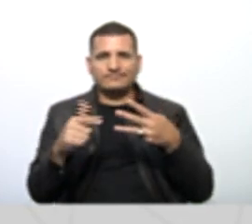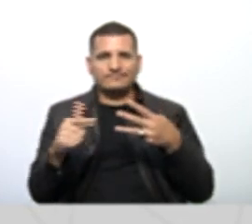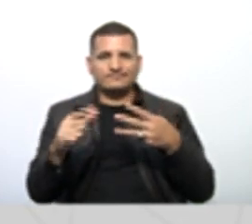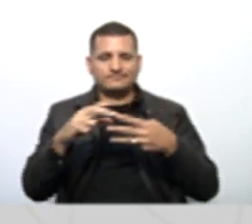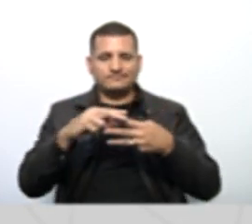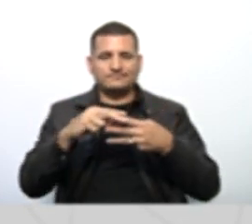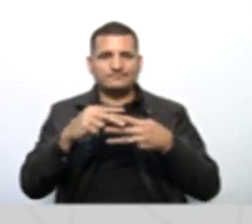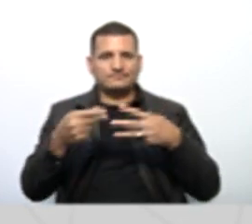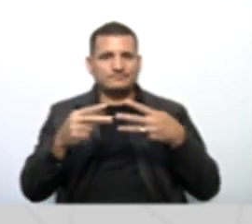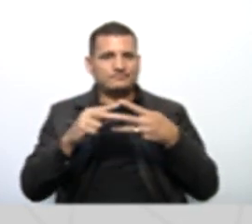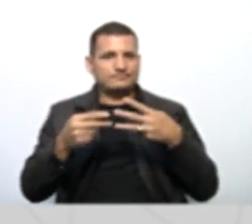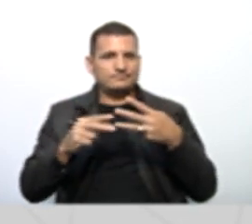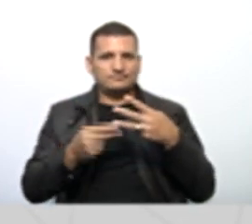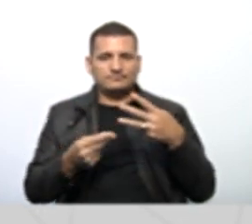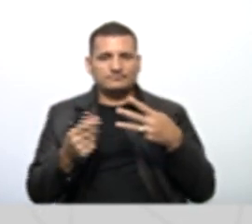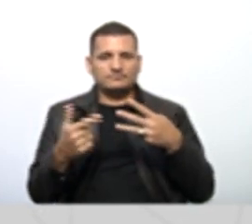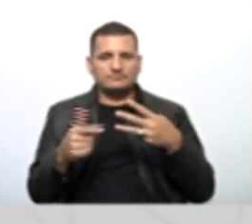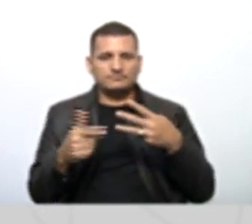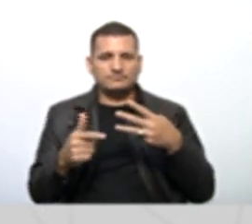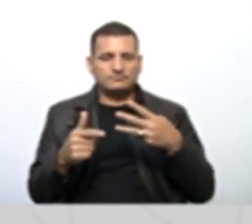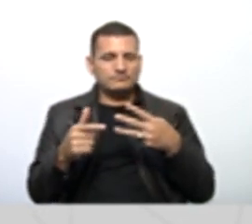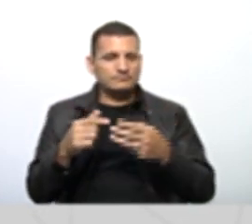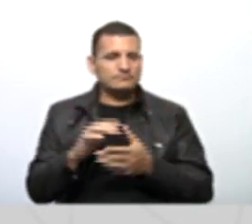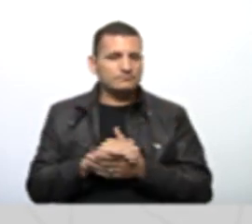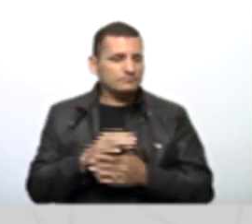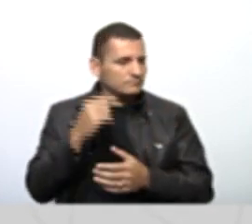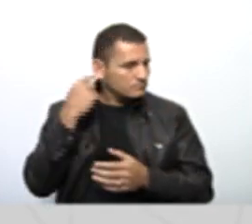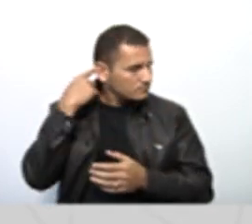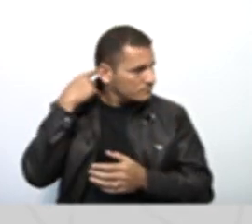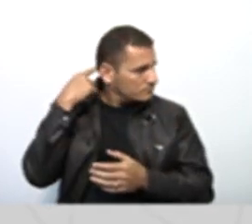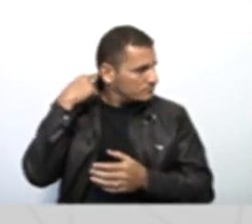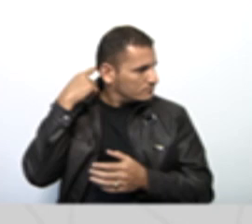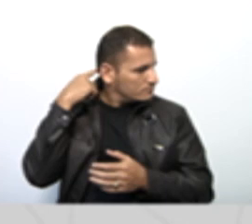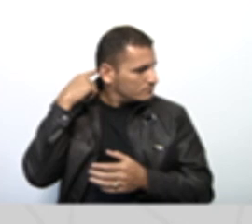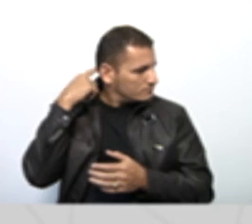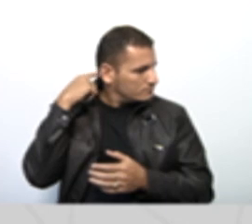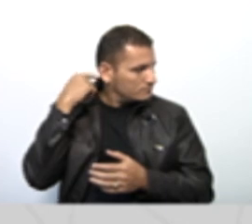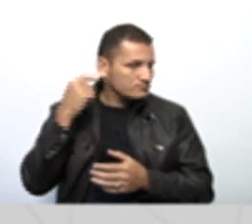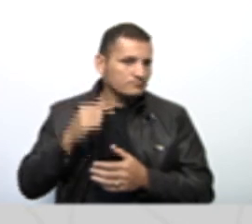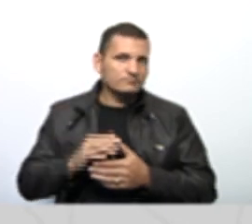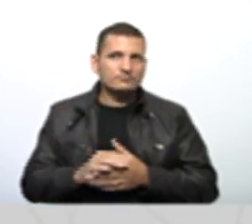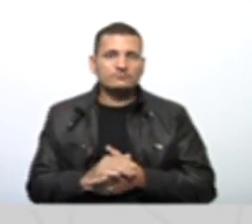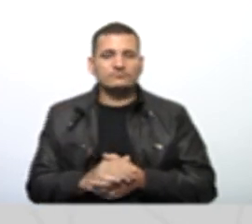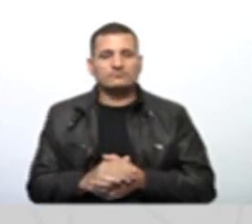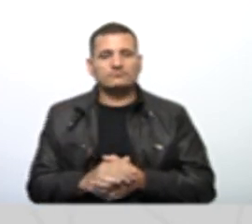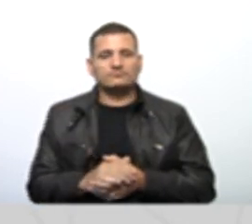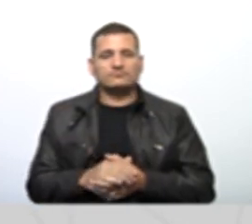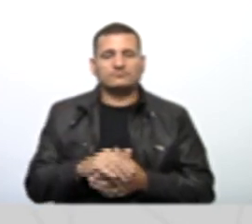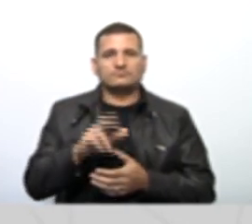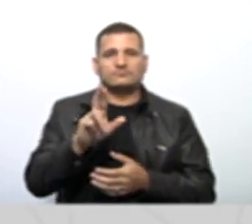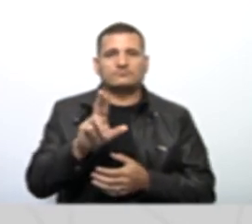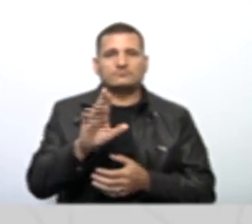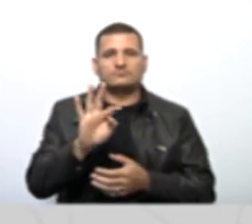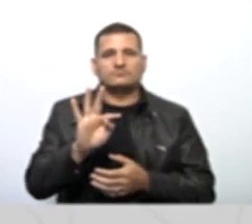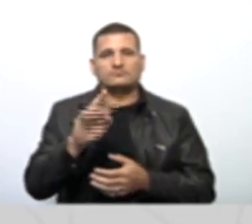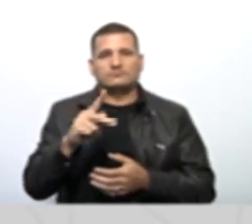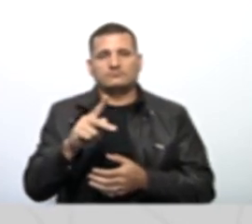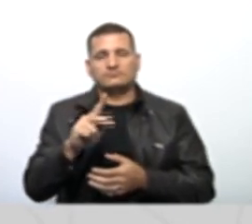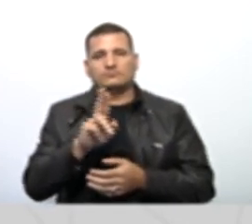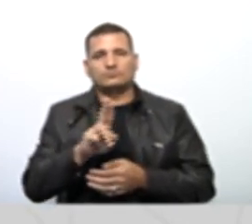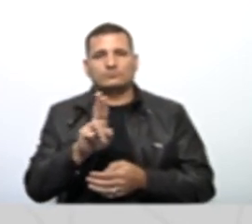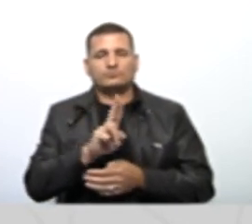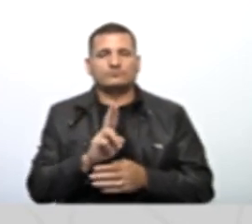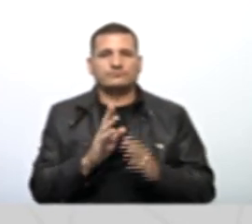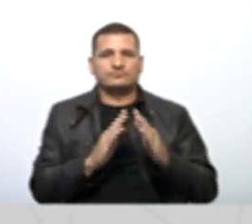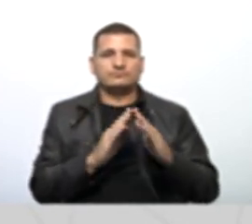dado a ayew conferindo aqui é cabo utp é o cabo que nós utilizamos em nossas casas na